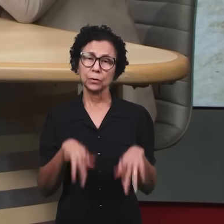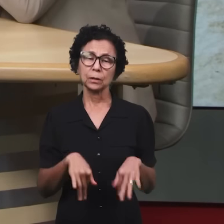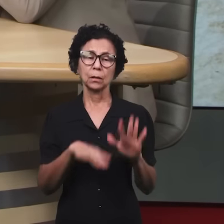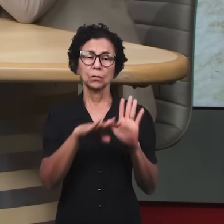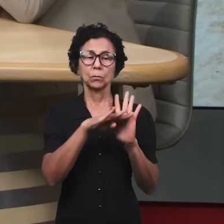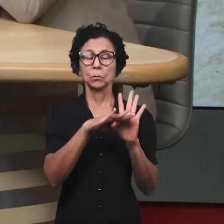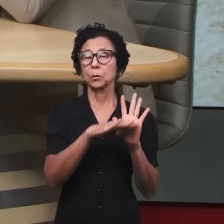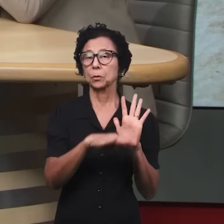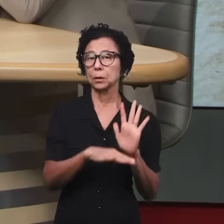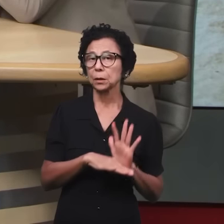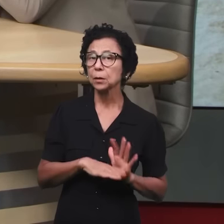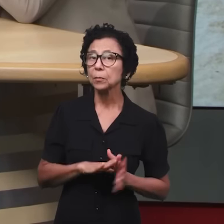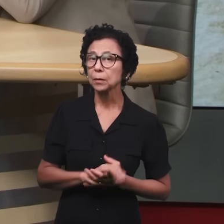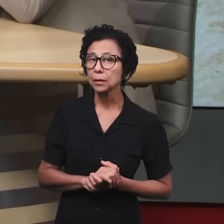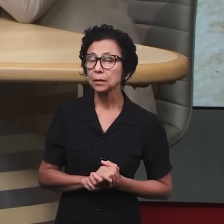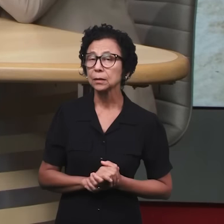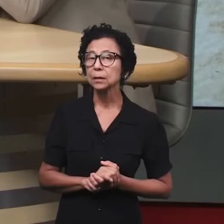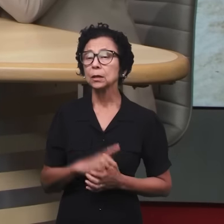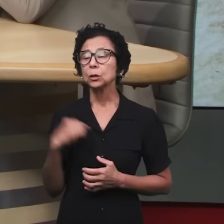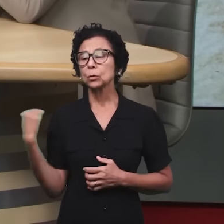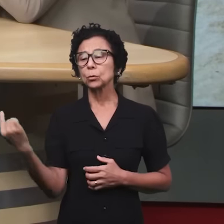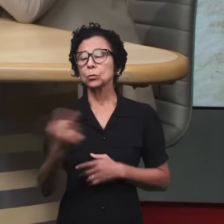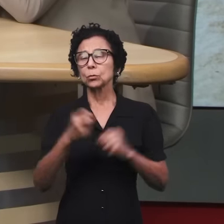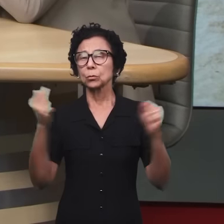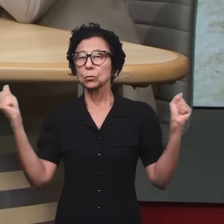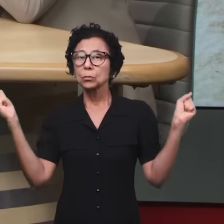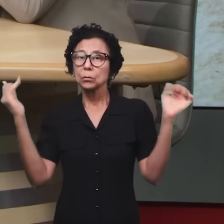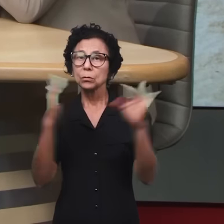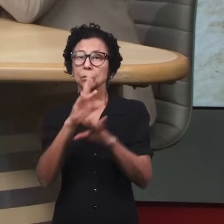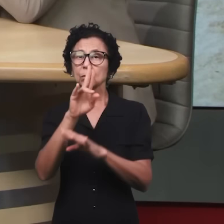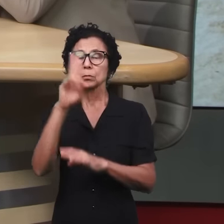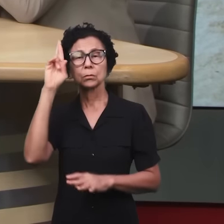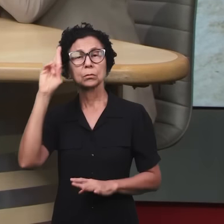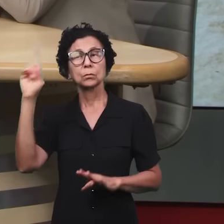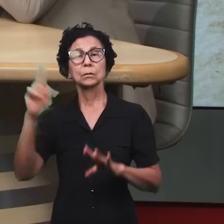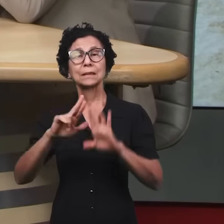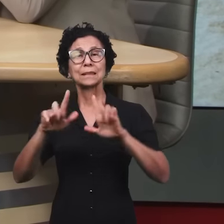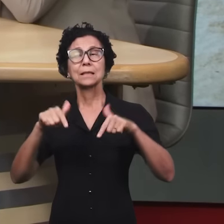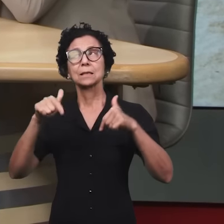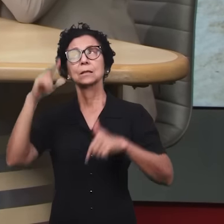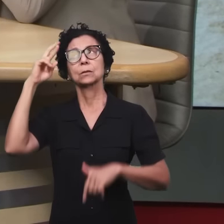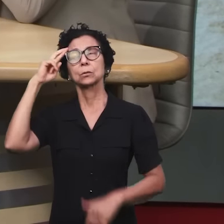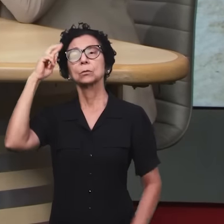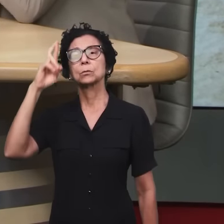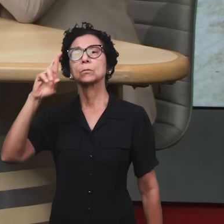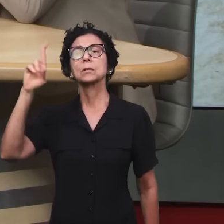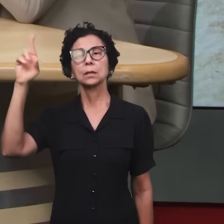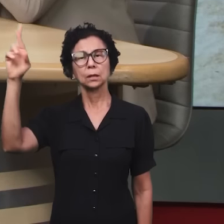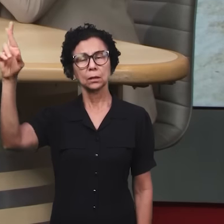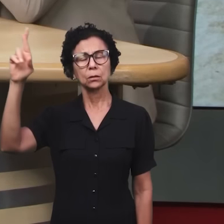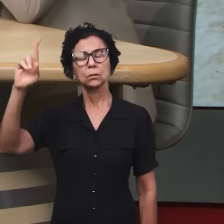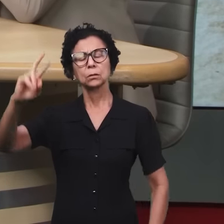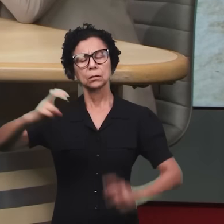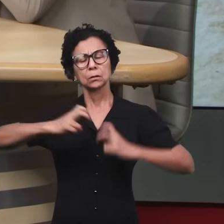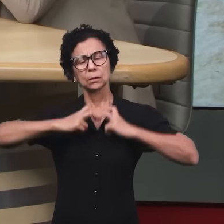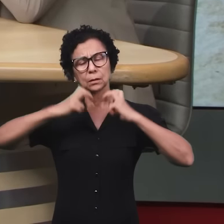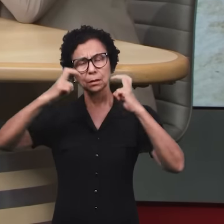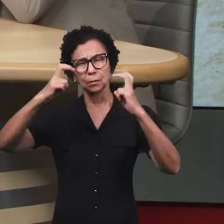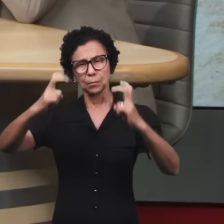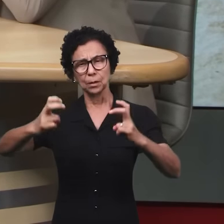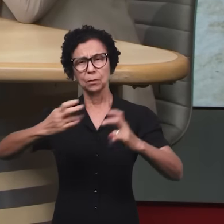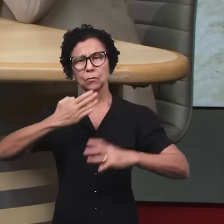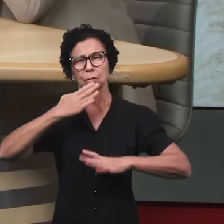naquele dia, Glória a em grande glorificação, Amém. pela operação maravilhosa do Senhor. Ó Deus, nós clamamos